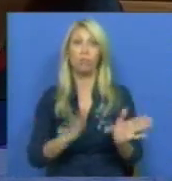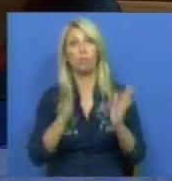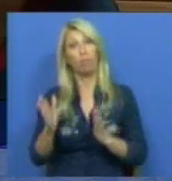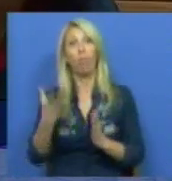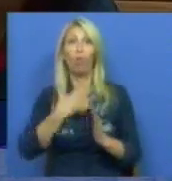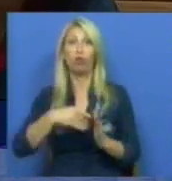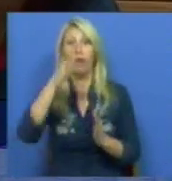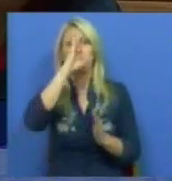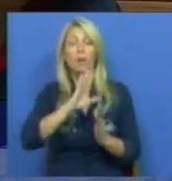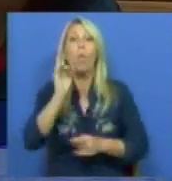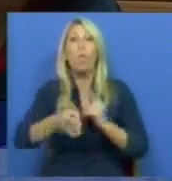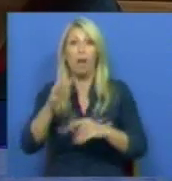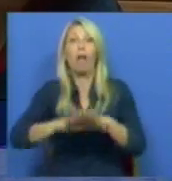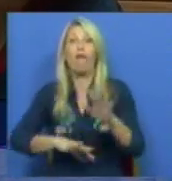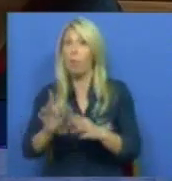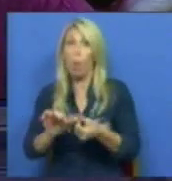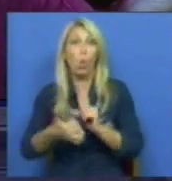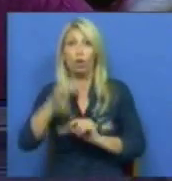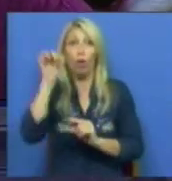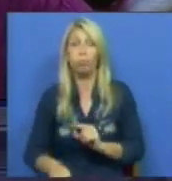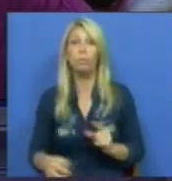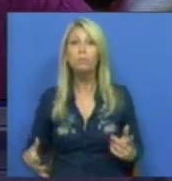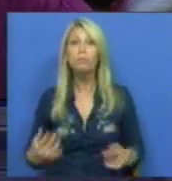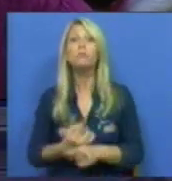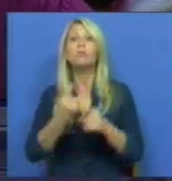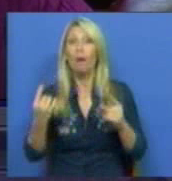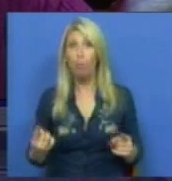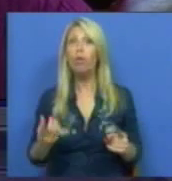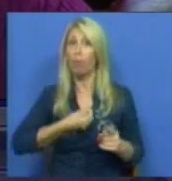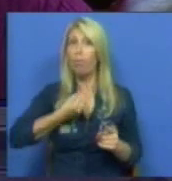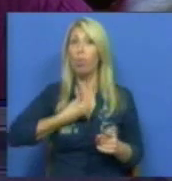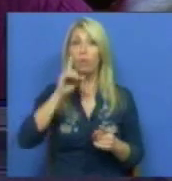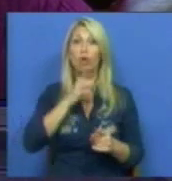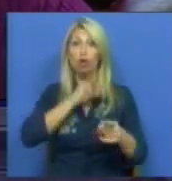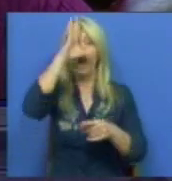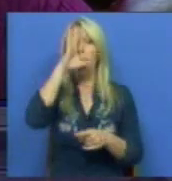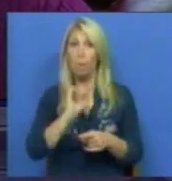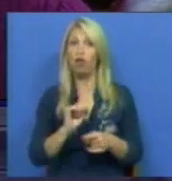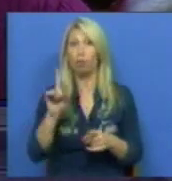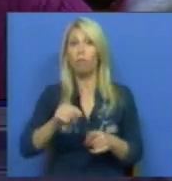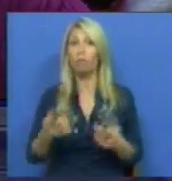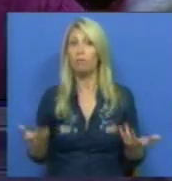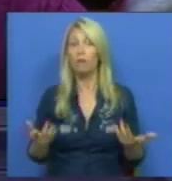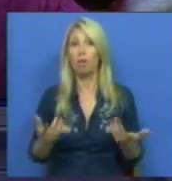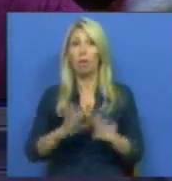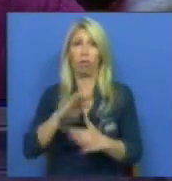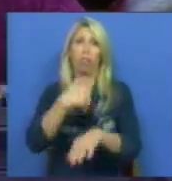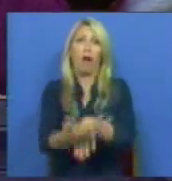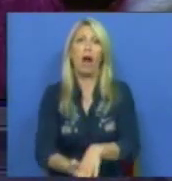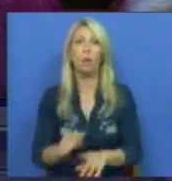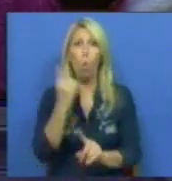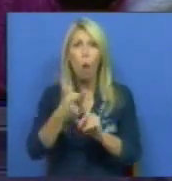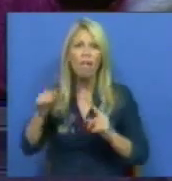corrigir imediatamente, porque subscrevemos a preocupação da Sra. Ministra, estranhamos que venha tão tarde, mais de 1 ano depois e só depois da